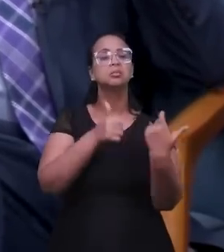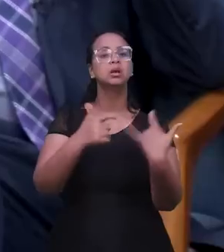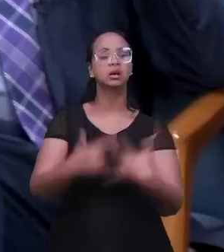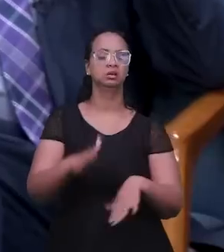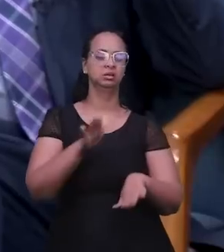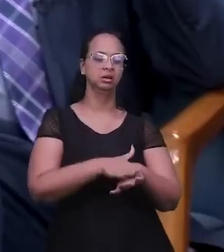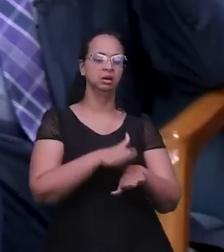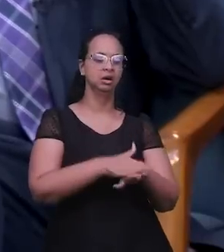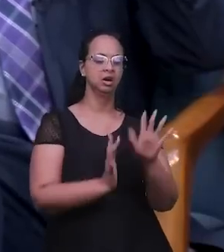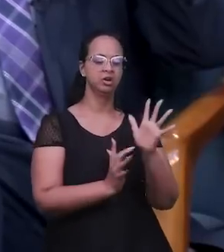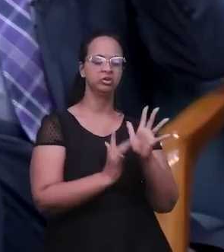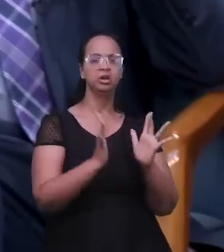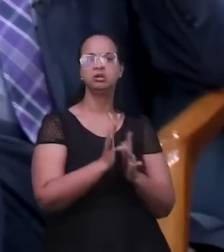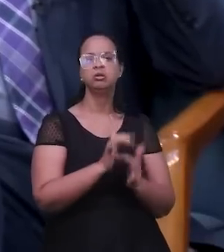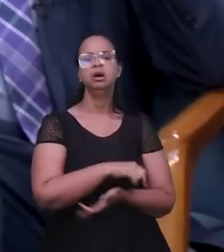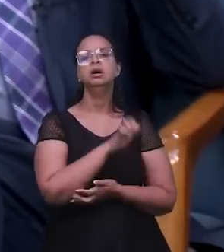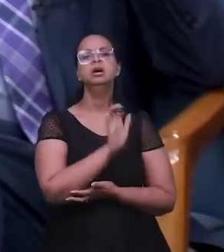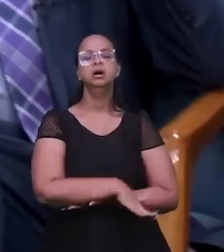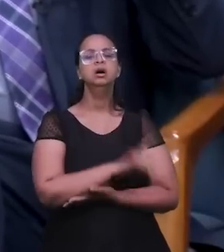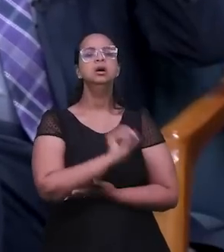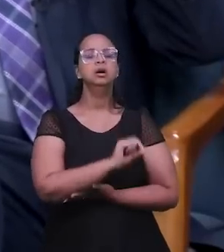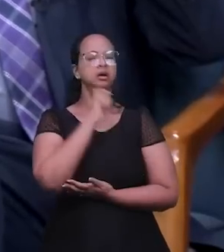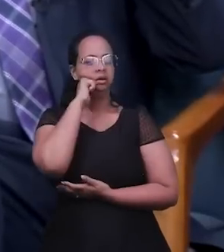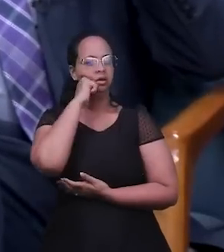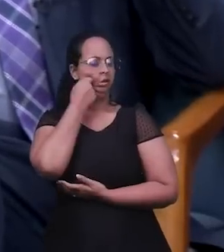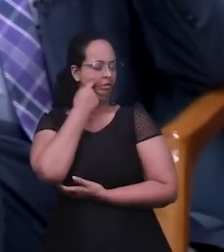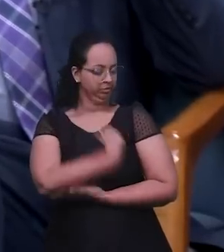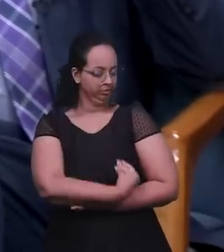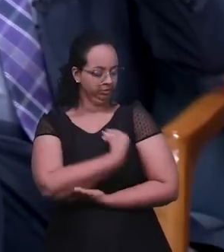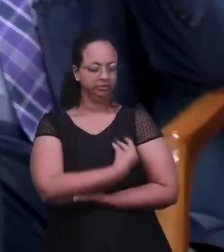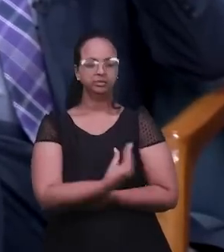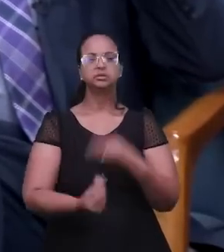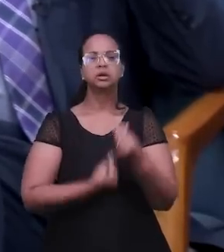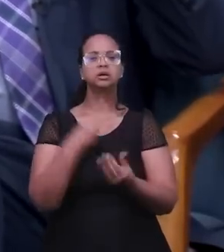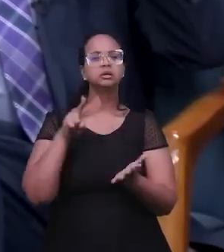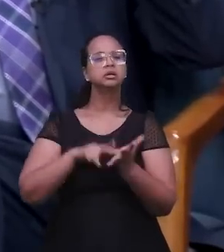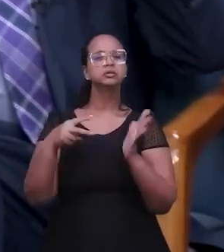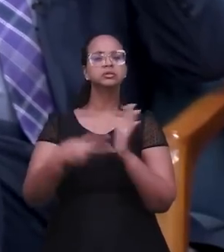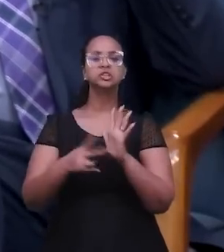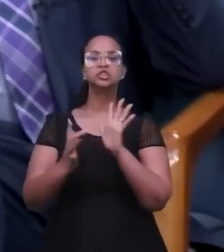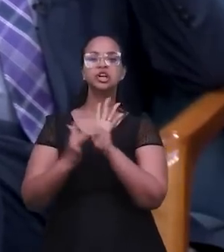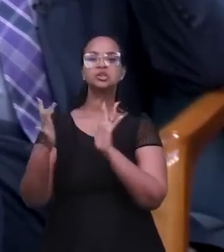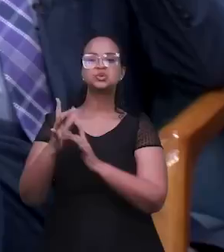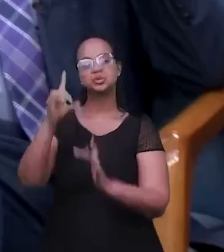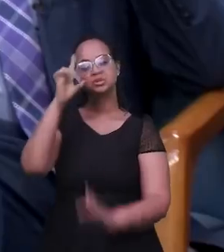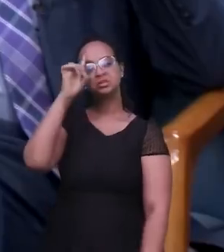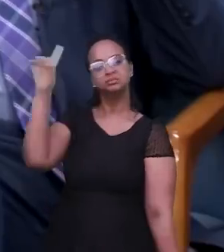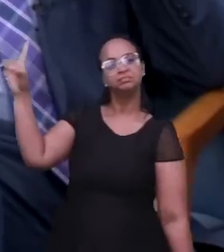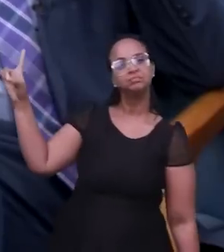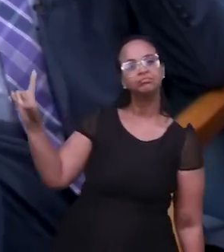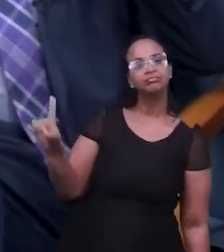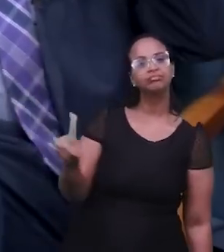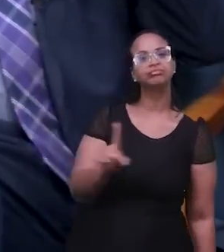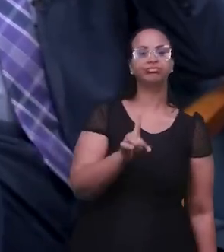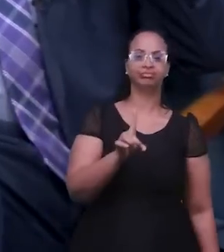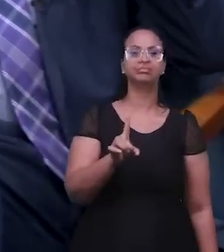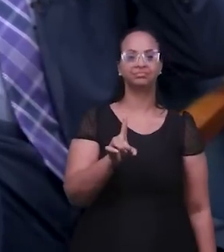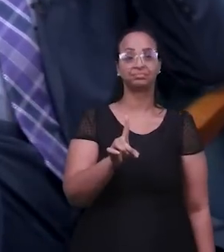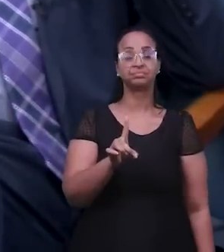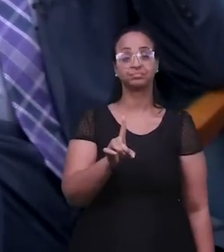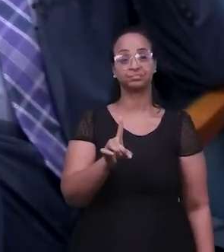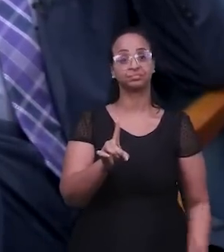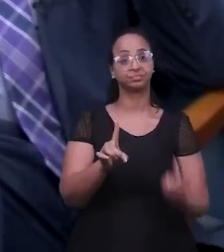dele, isso. Ele está falando de quê? Dele? Quem é ele? Eu sou o pão vivo, que desceu dos céus. Quando é que ele é